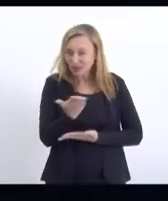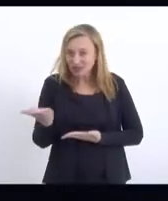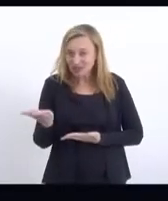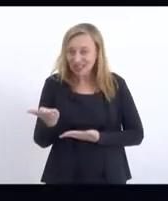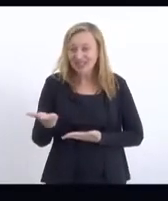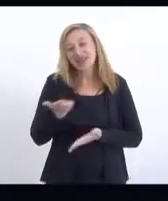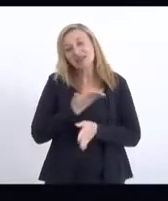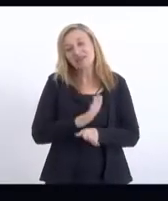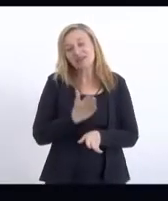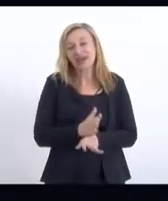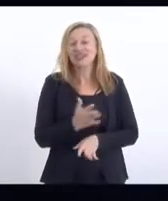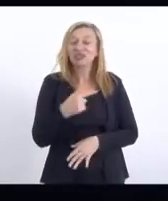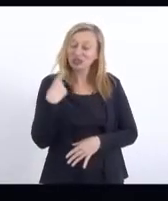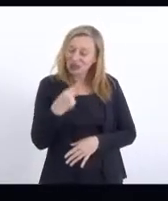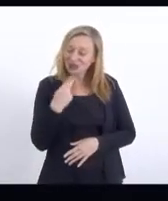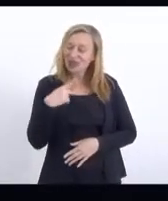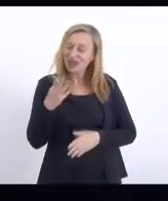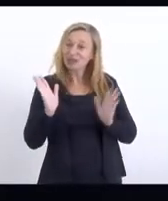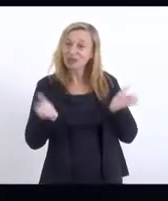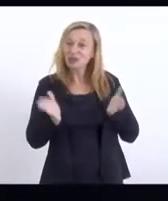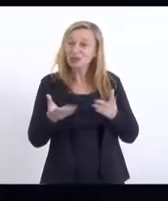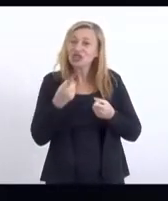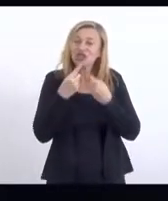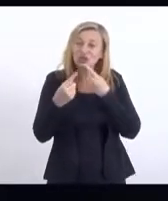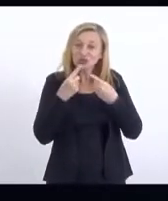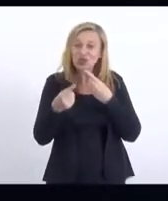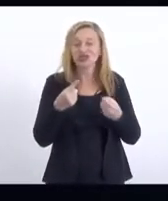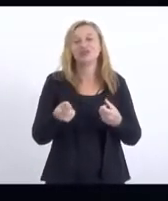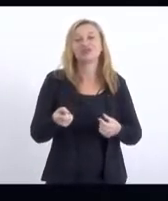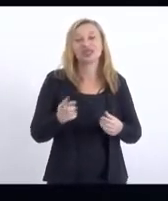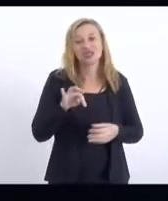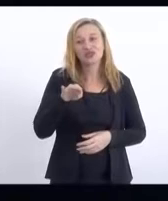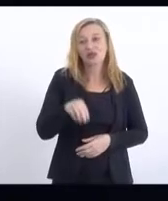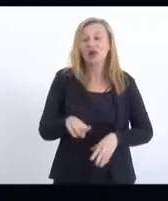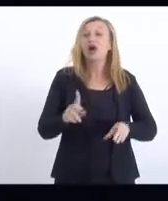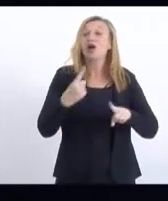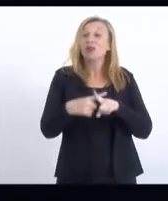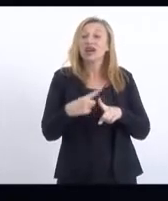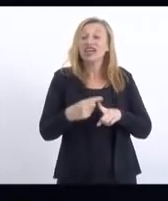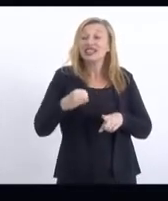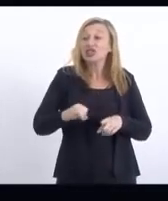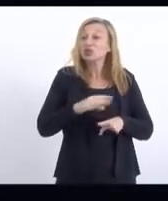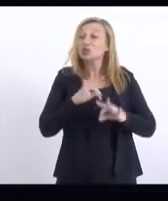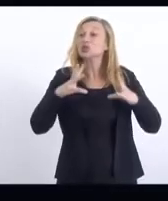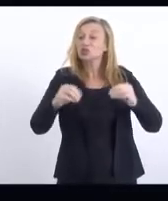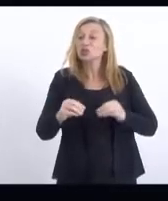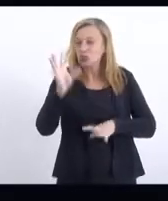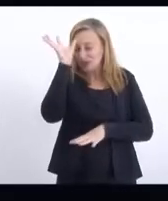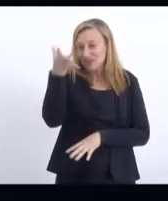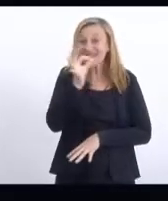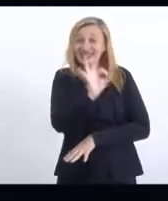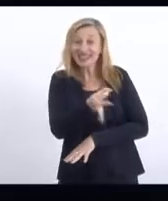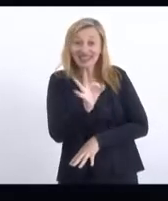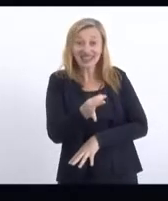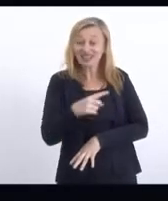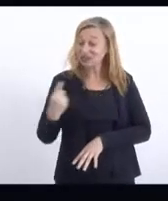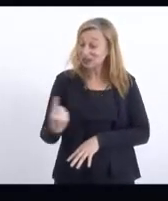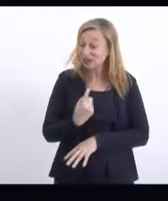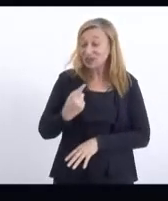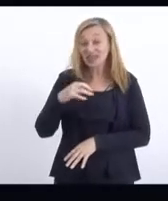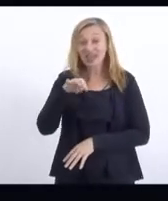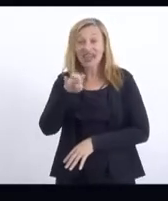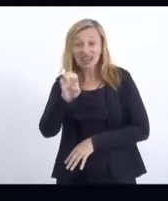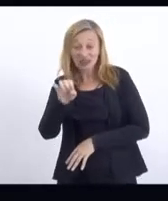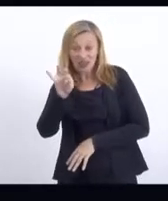coloquem em prática isso que nós falamos aqui hoje, que discutimos nesse fórum, porque se isso for colocado, eu tenho certeza que a nossa região